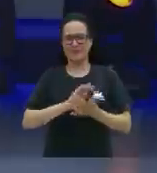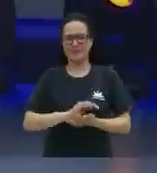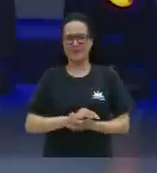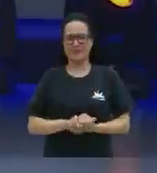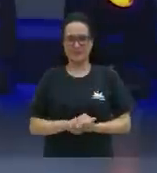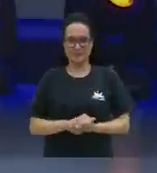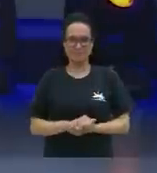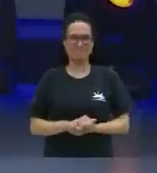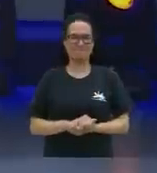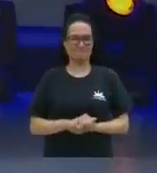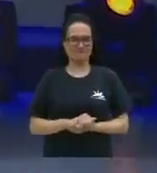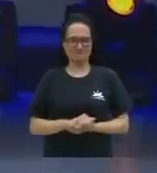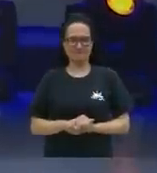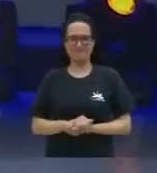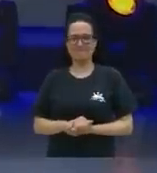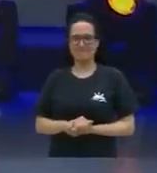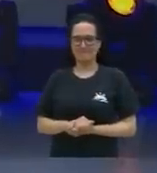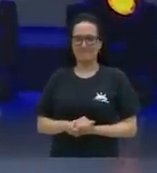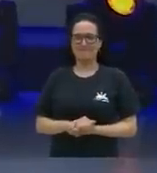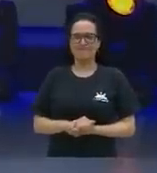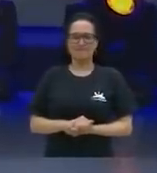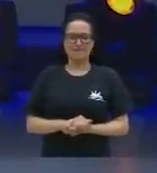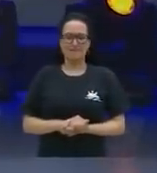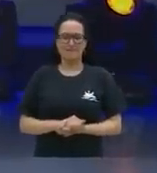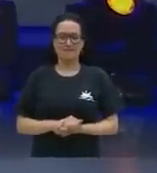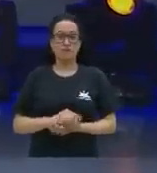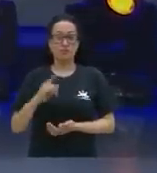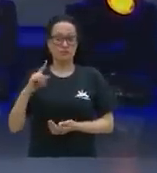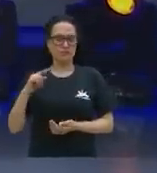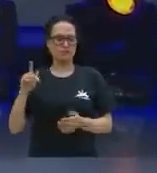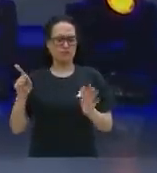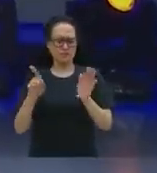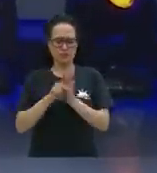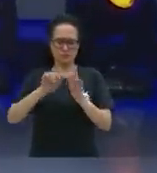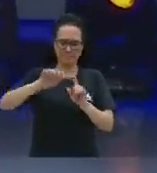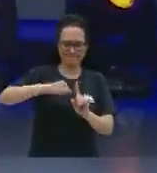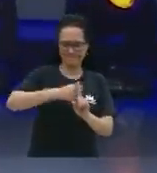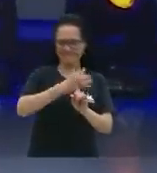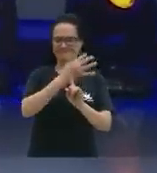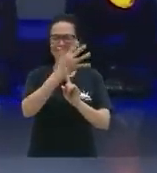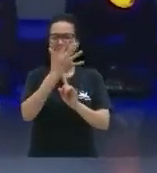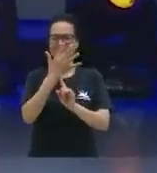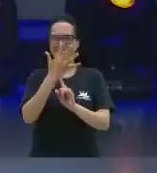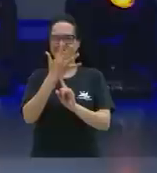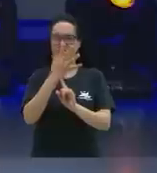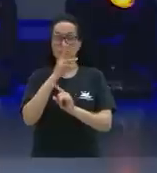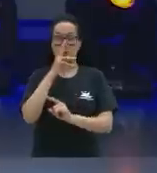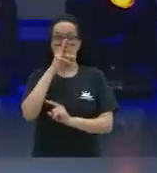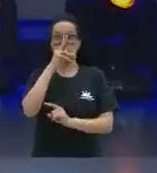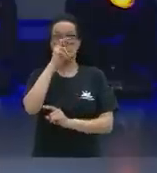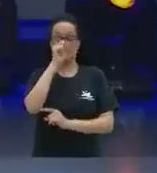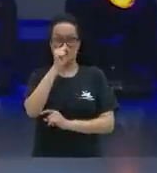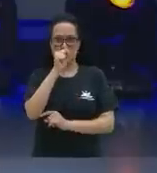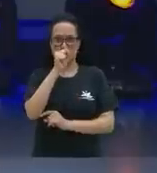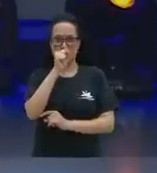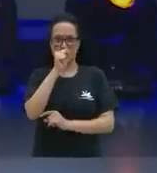É do Santíssimo Sacramento que brotou aquela força que cura.